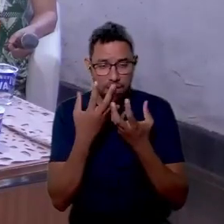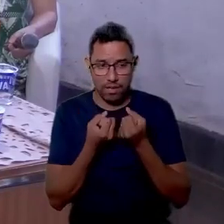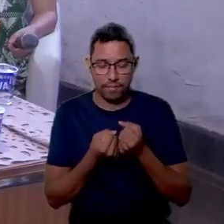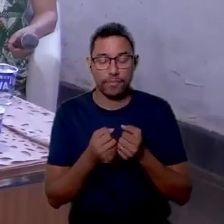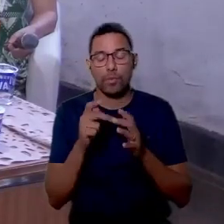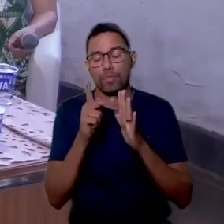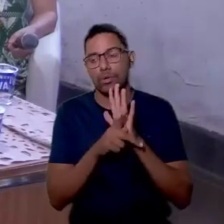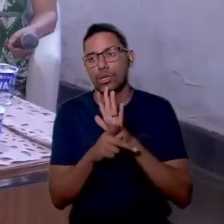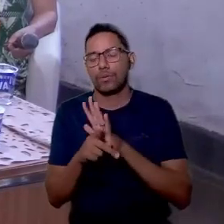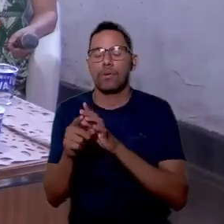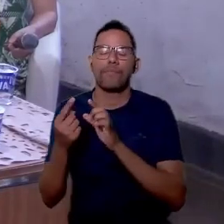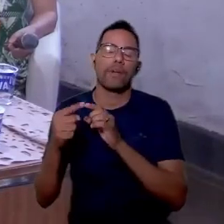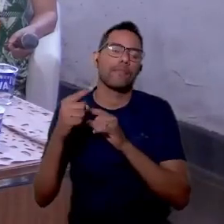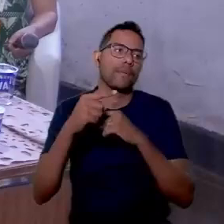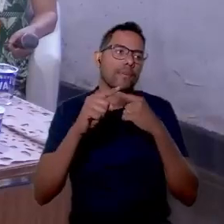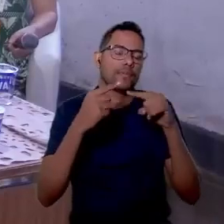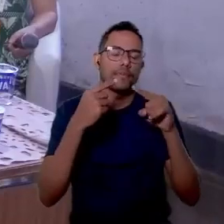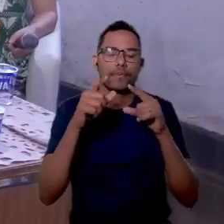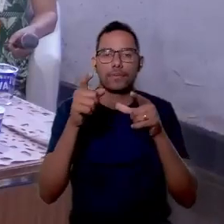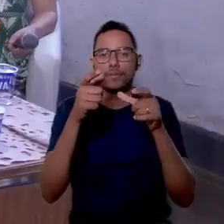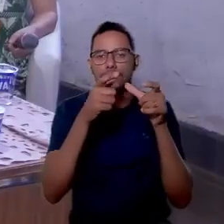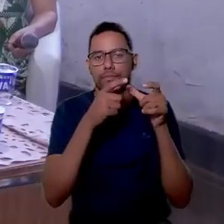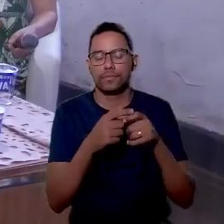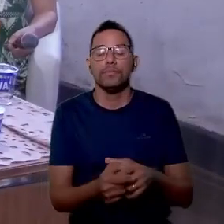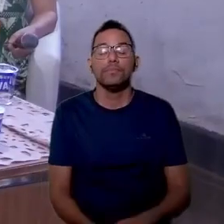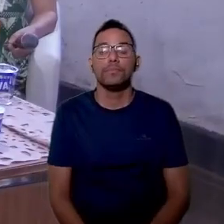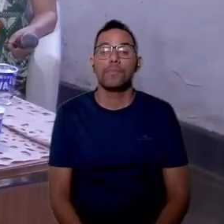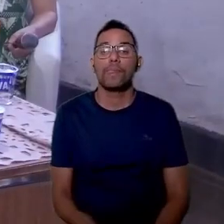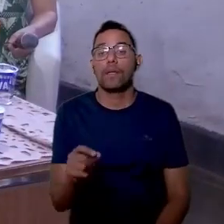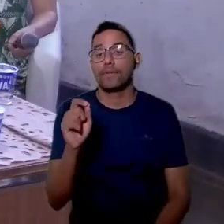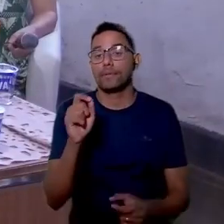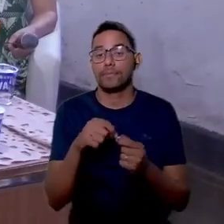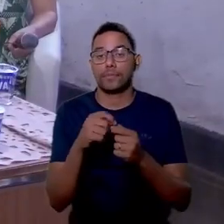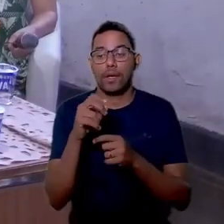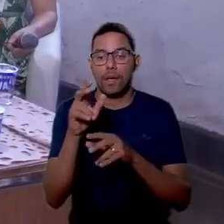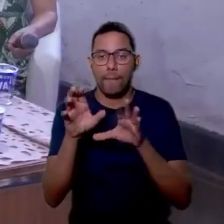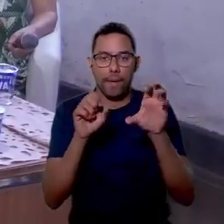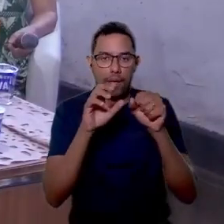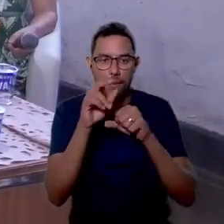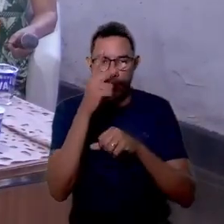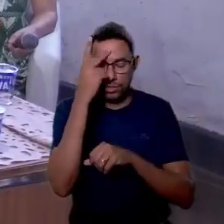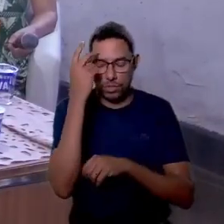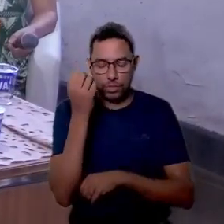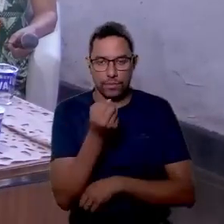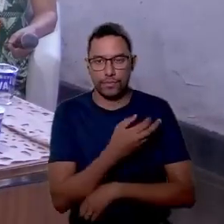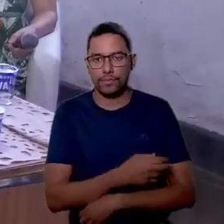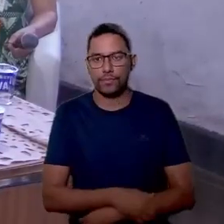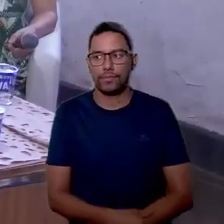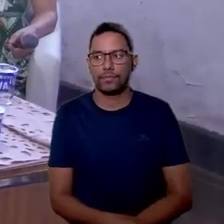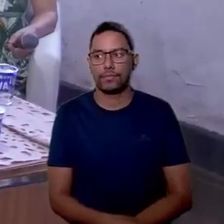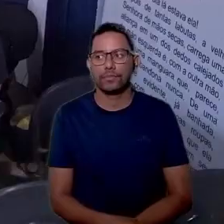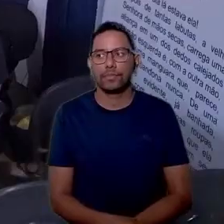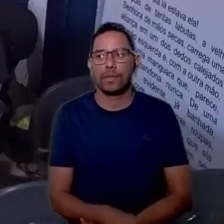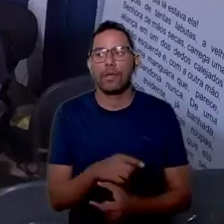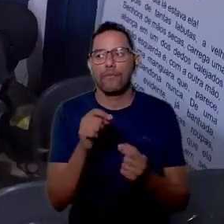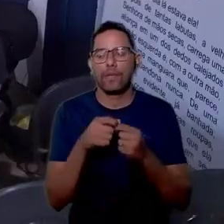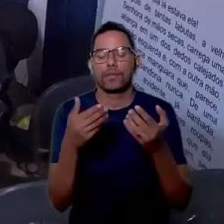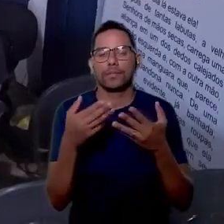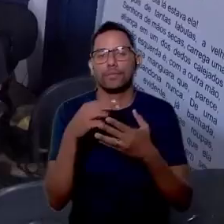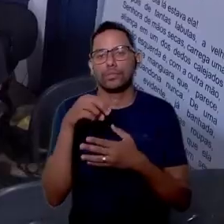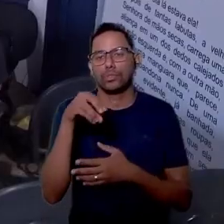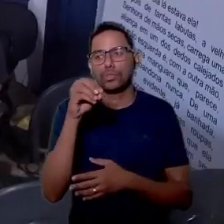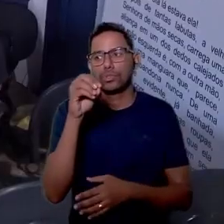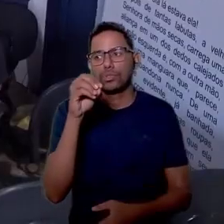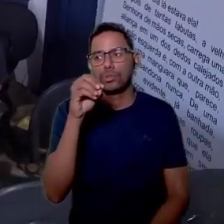todos circulam. Outra coisa que a gente faz também para capturar esse pessoal novo é que o proponente, fizemos isso agora no